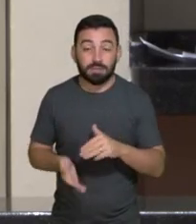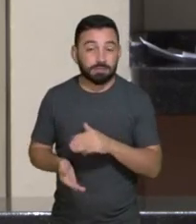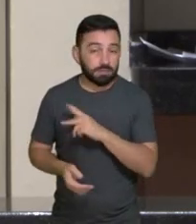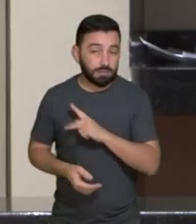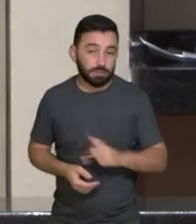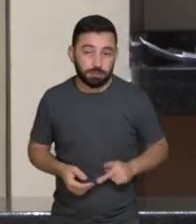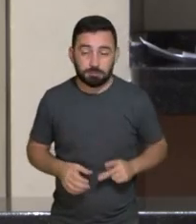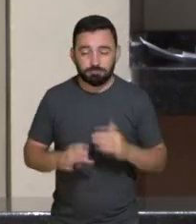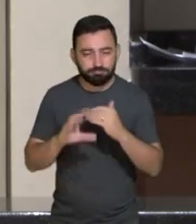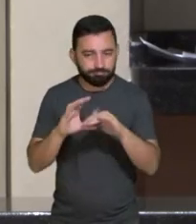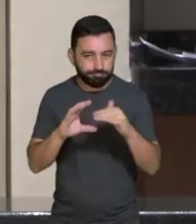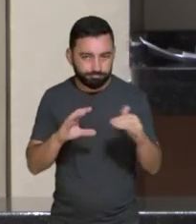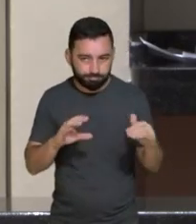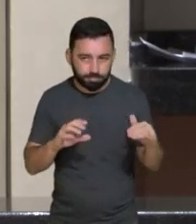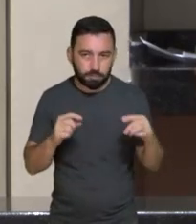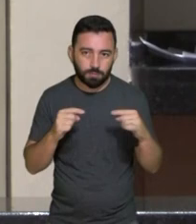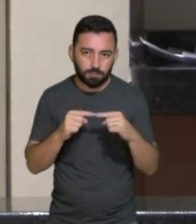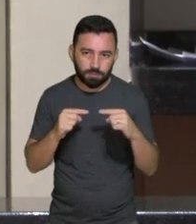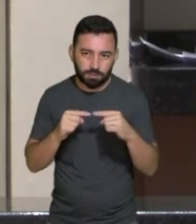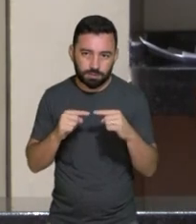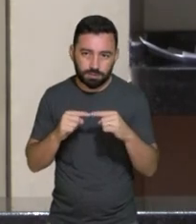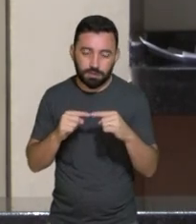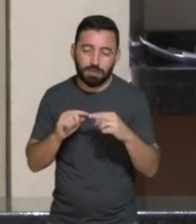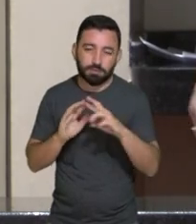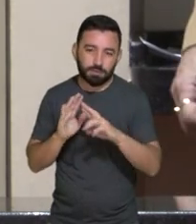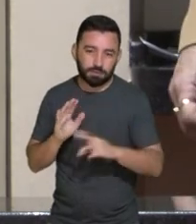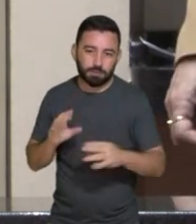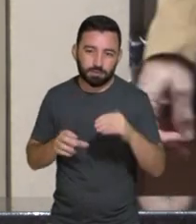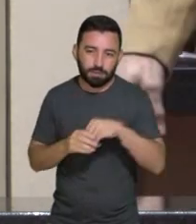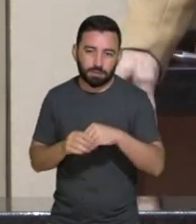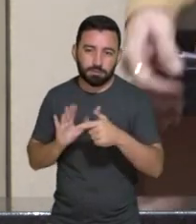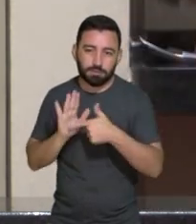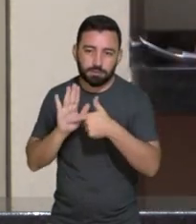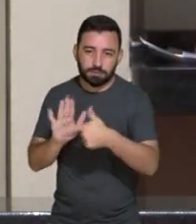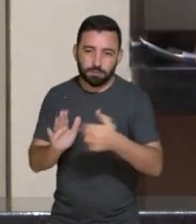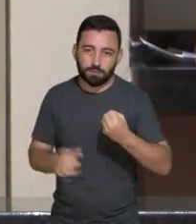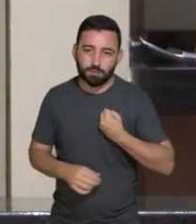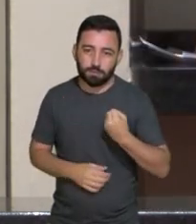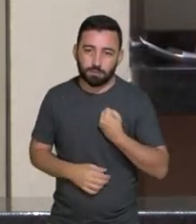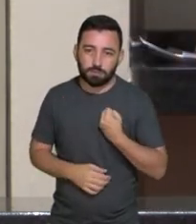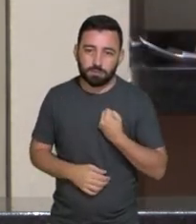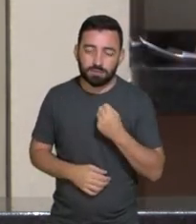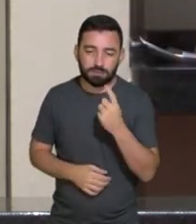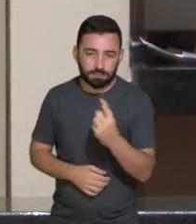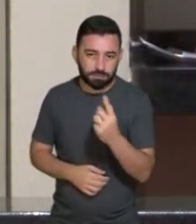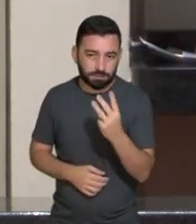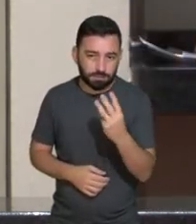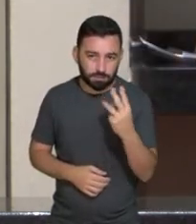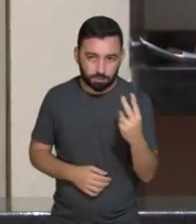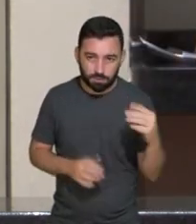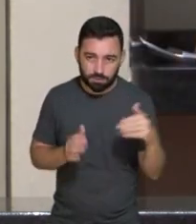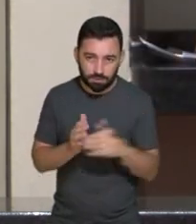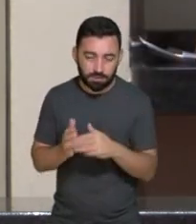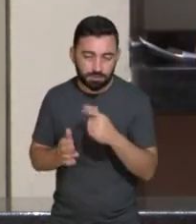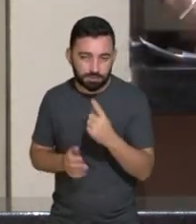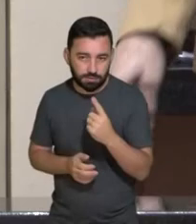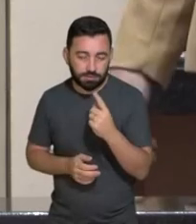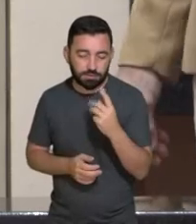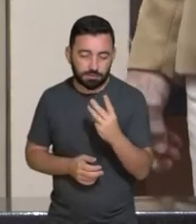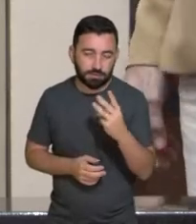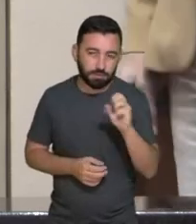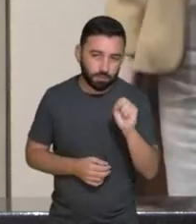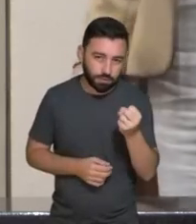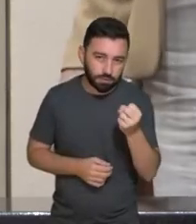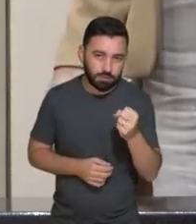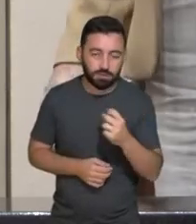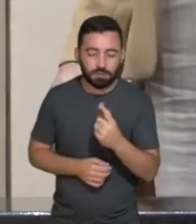aos destinatários, conforme determina o regimento interno, as seguintes indicações. Indicações de números 132 a 138, 140 a